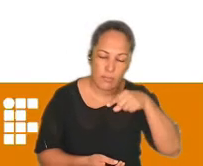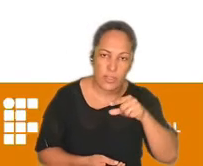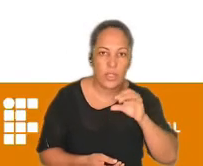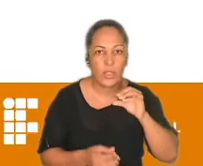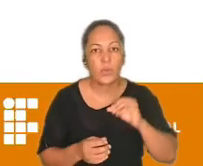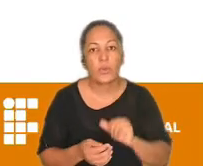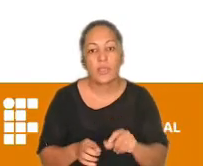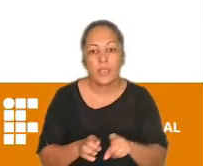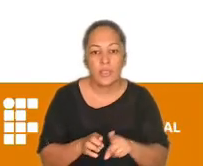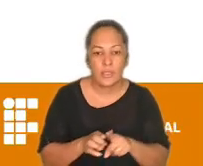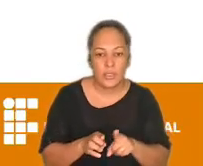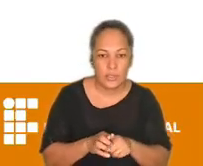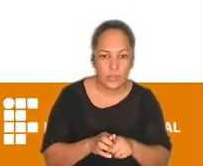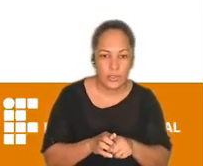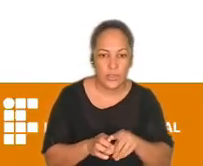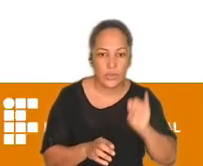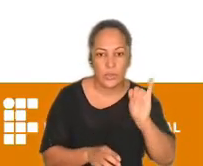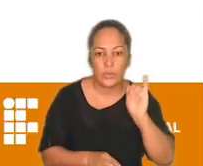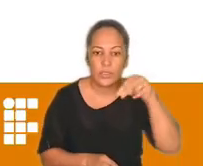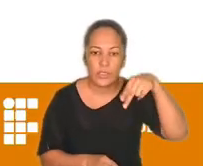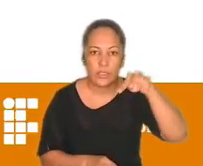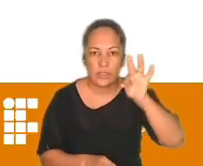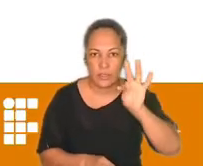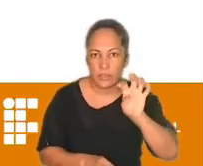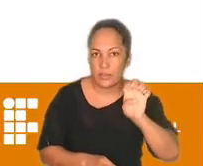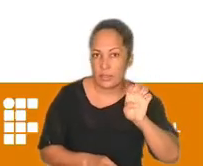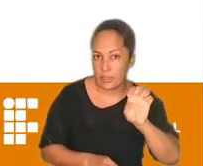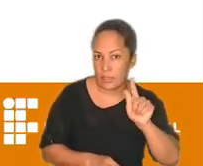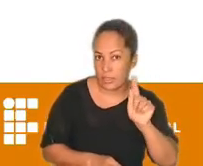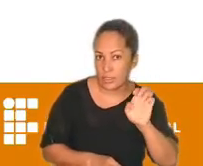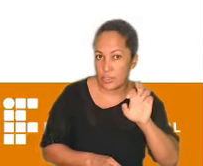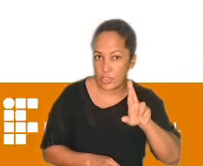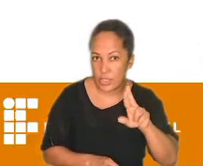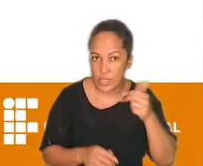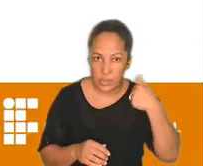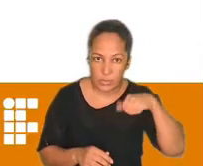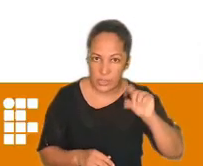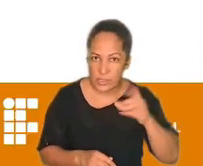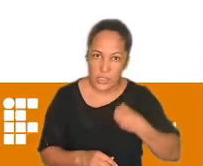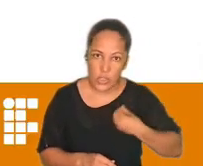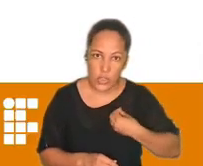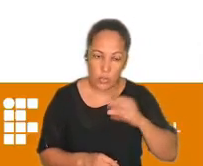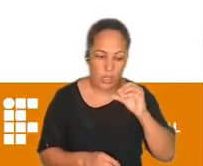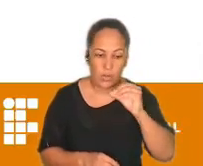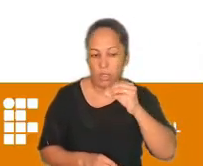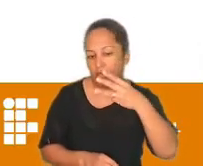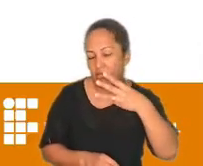decimal. Tranquilo? Tem outros tipos de dados, como eu falei, mas que é os que nós vamos